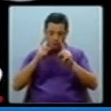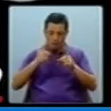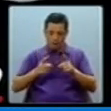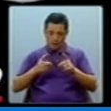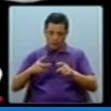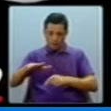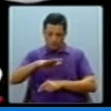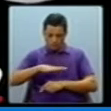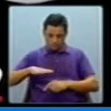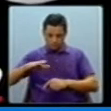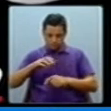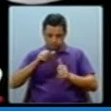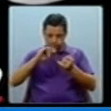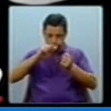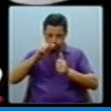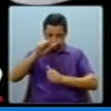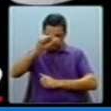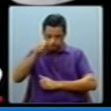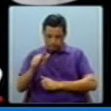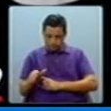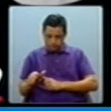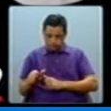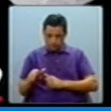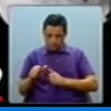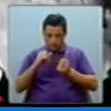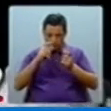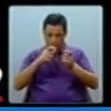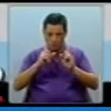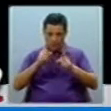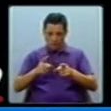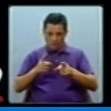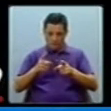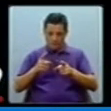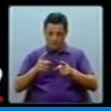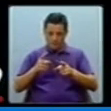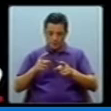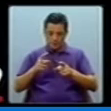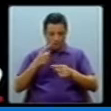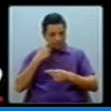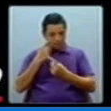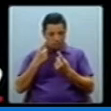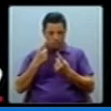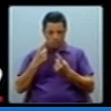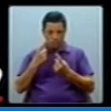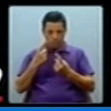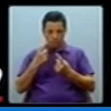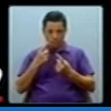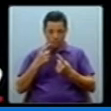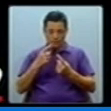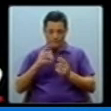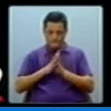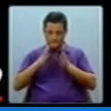aquelas linhas, as rachadelas que nós encontramos em Phobos, estão orientados precisamente na direção da